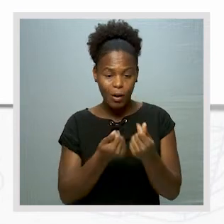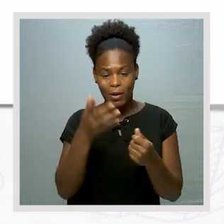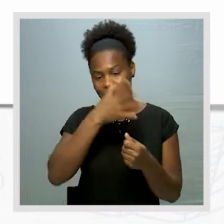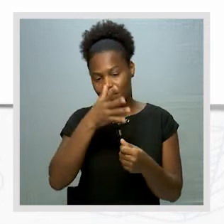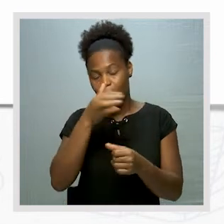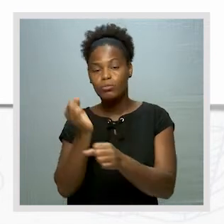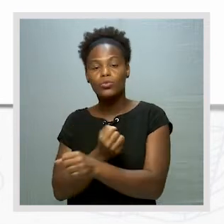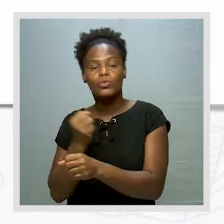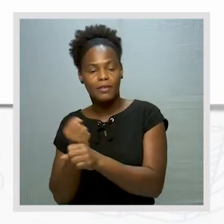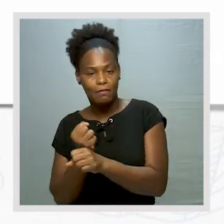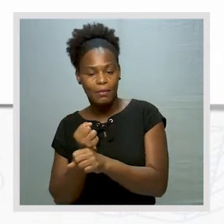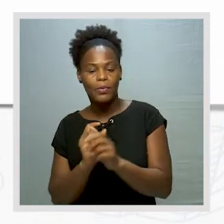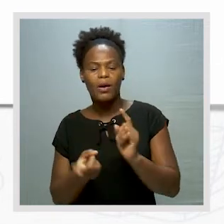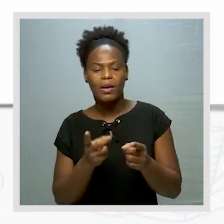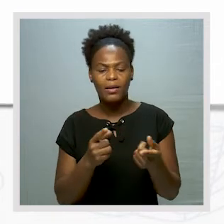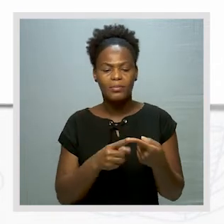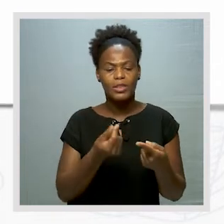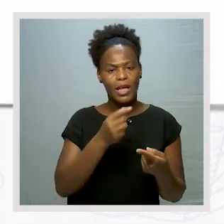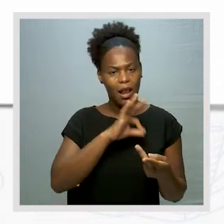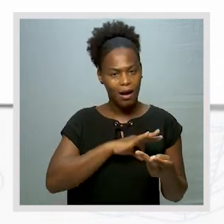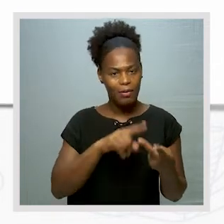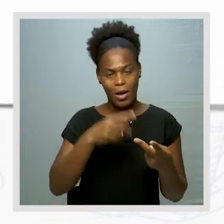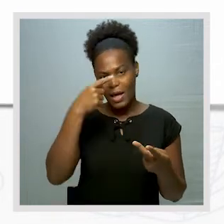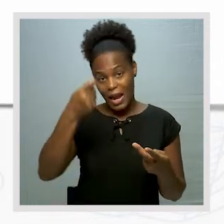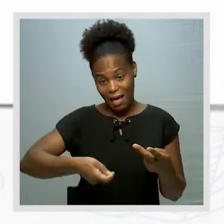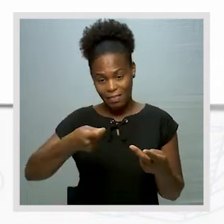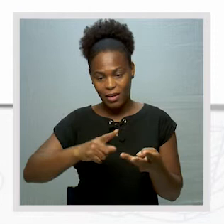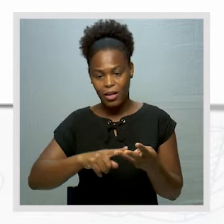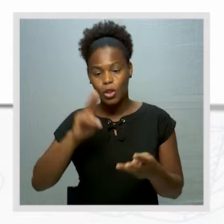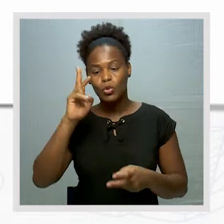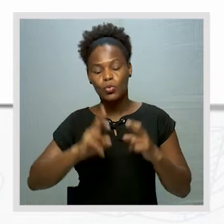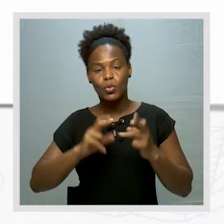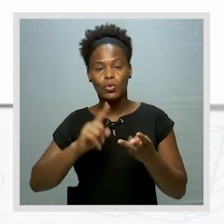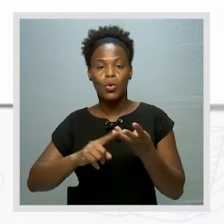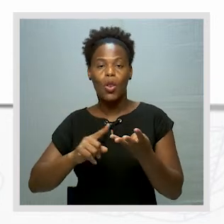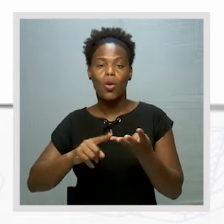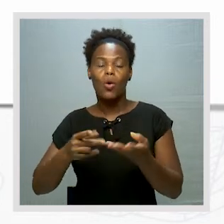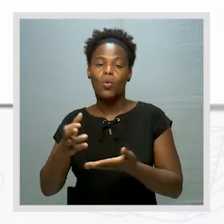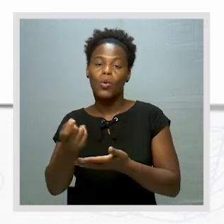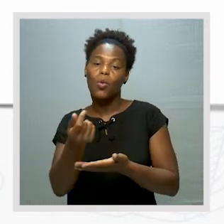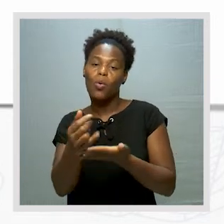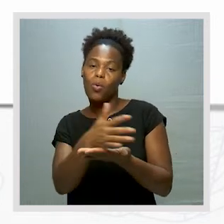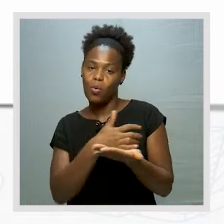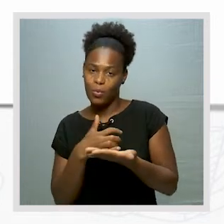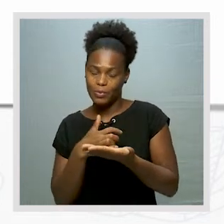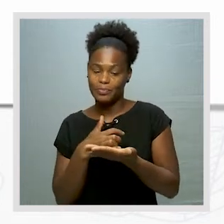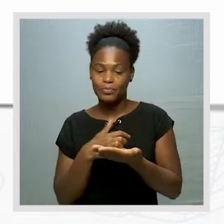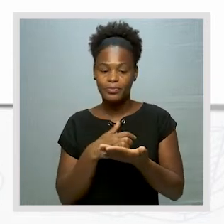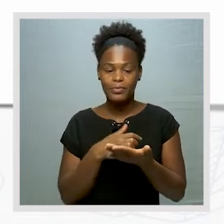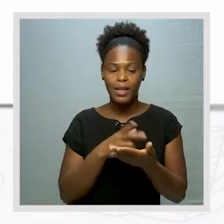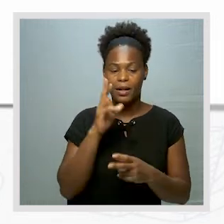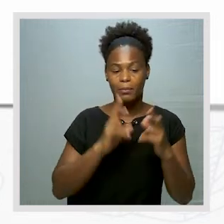na atividade produtiva, que é salários, rendas, juros e lucros. Os